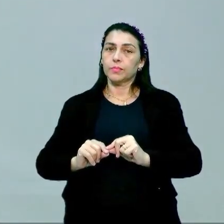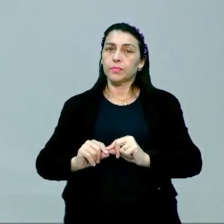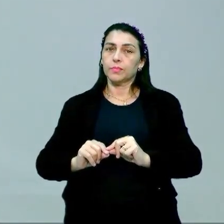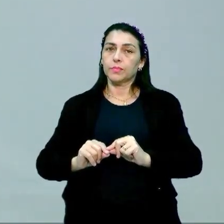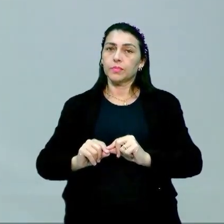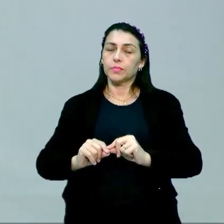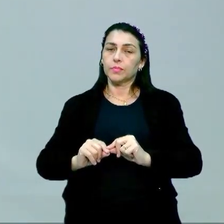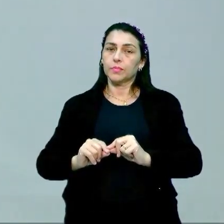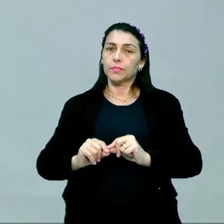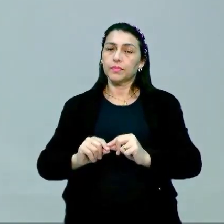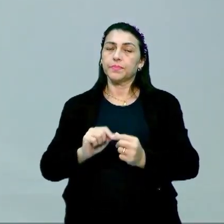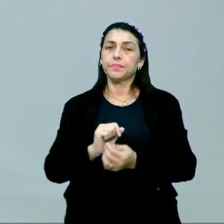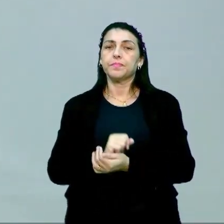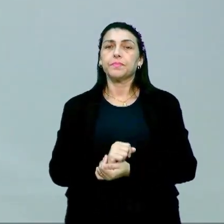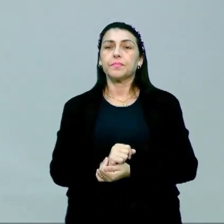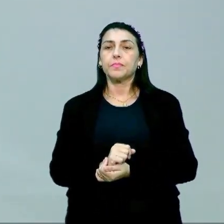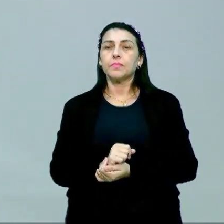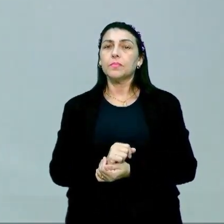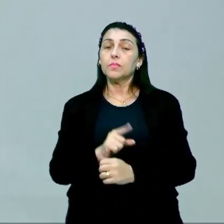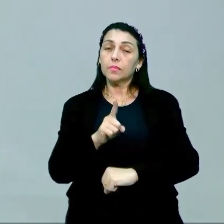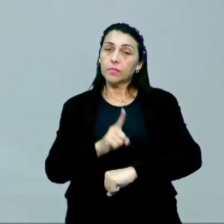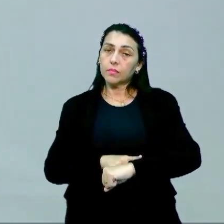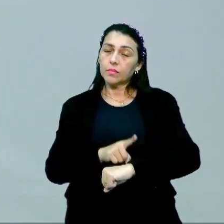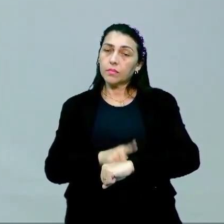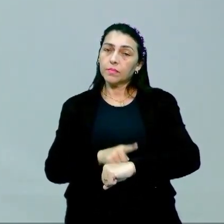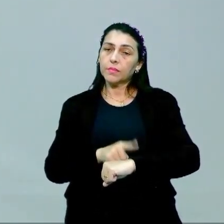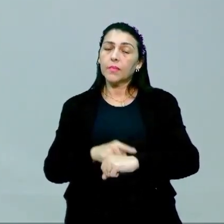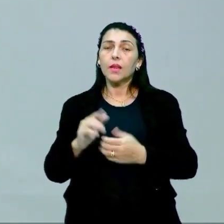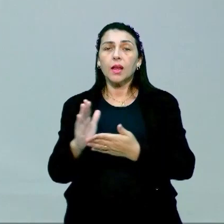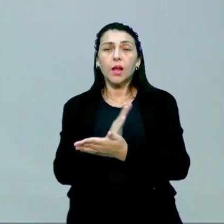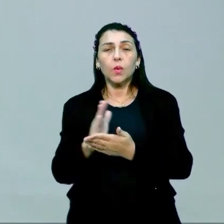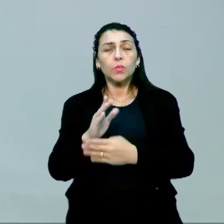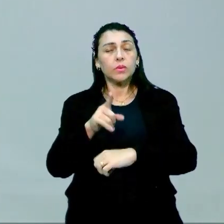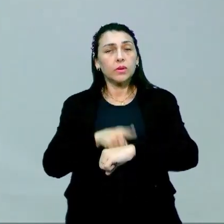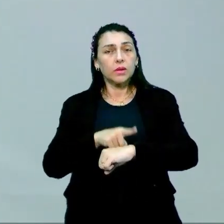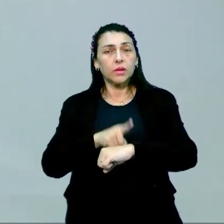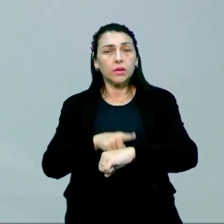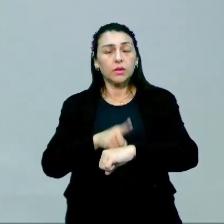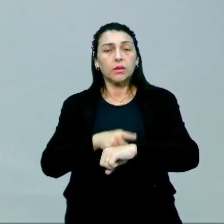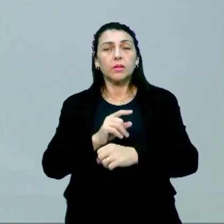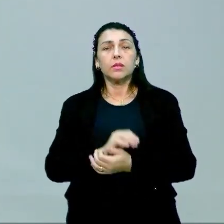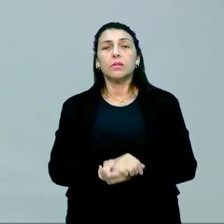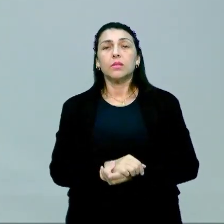Com o passar de muito tempo, ou de algum tempo,